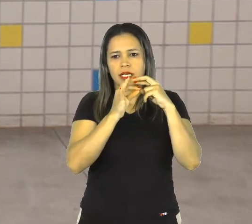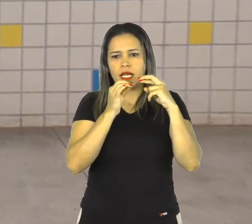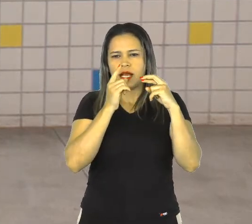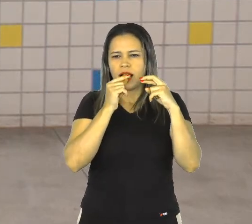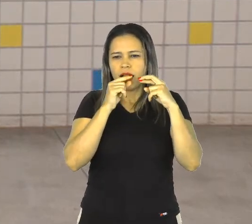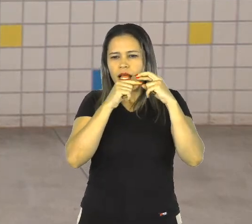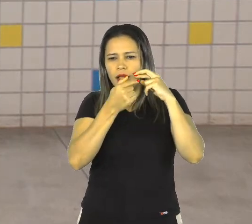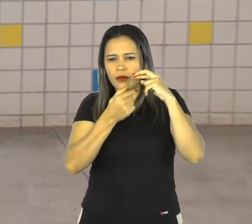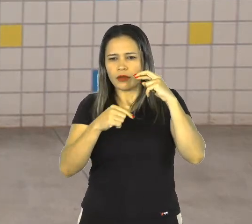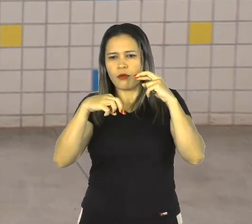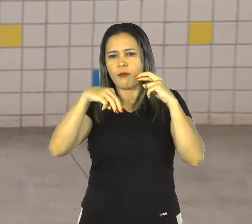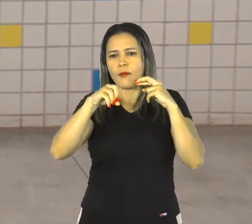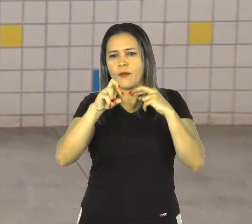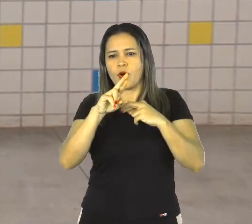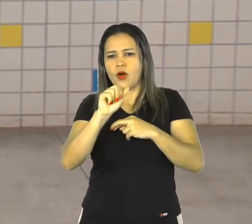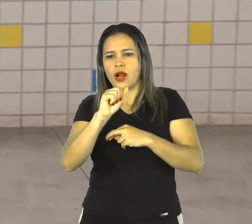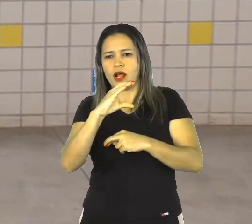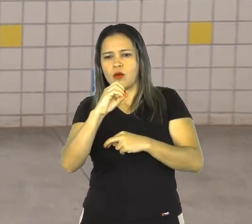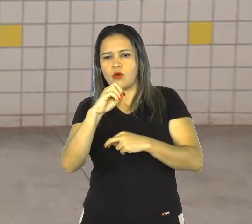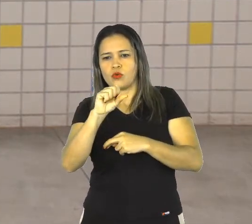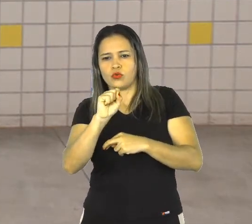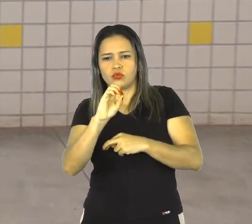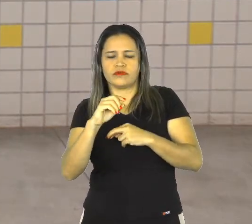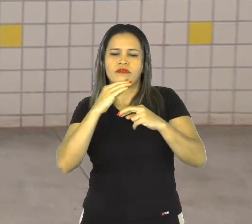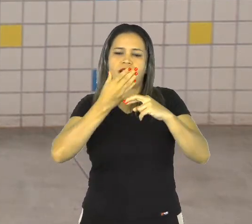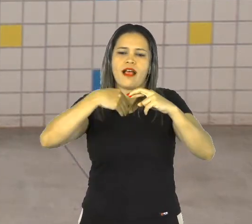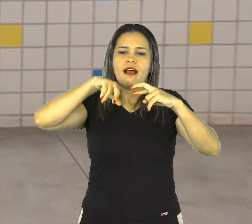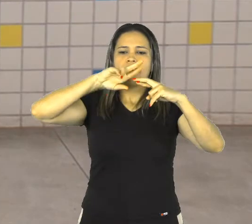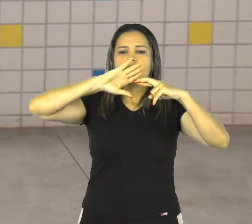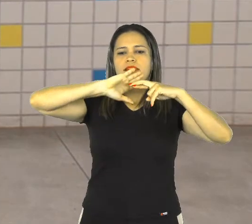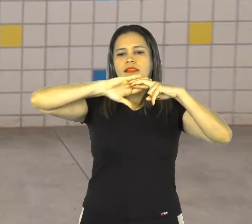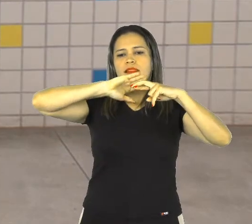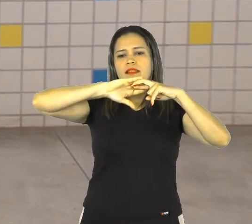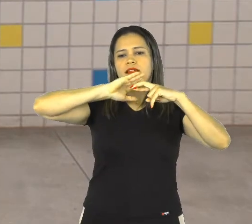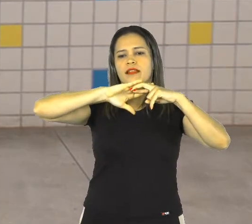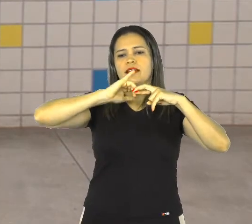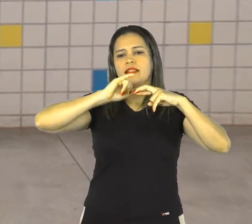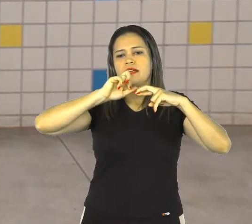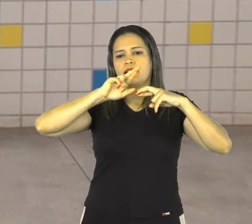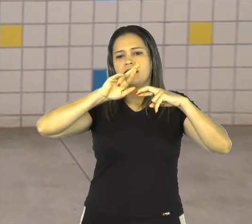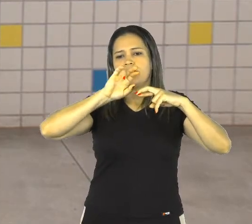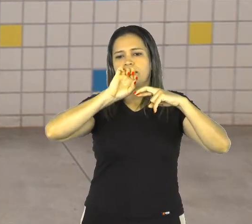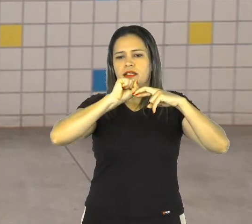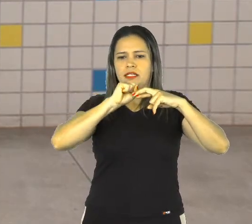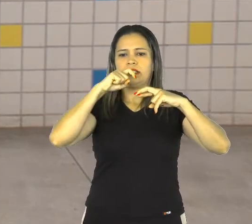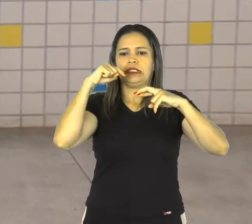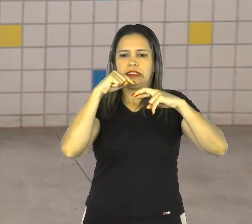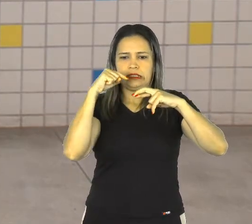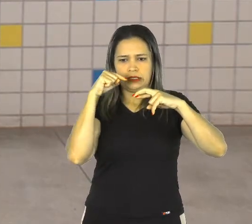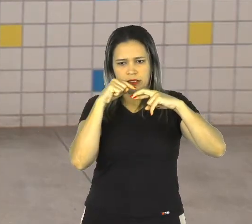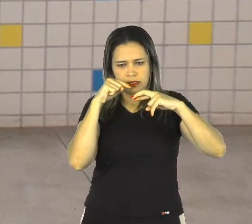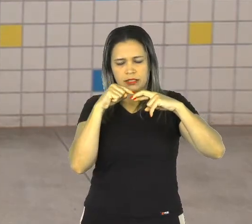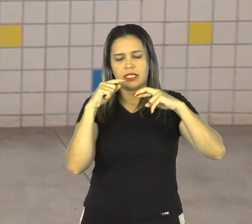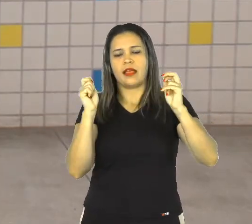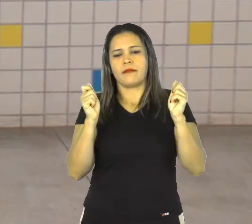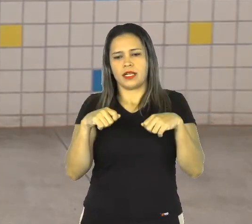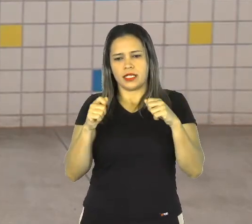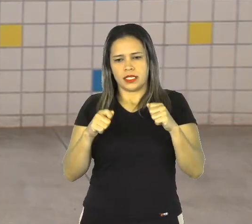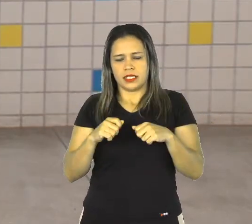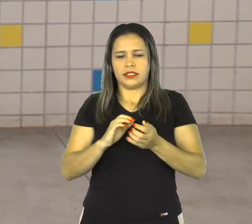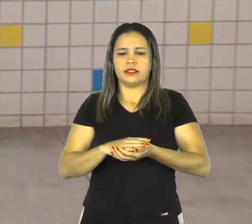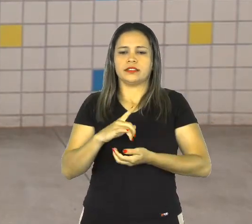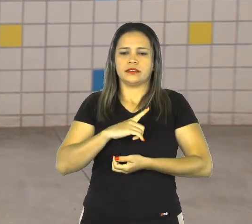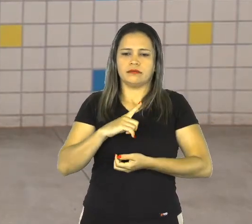é o humor aquoso que fica atrás da íris dos nossos olhos, e ele serve justamente para manter